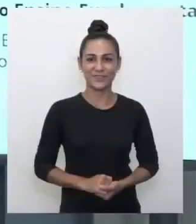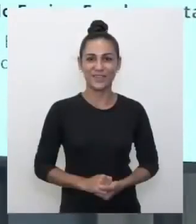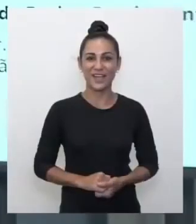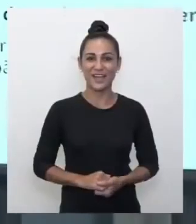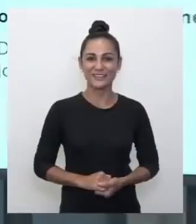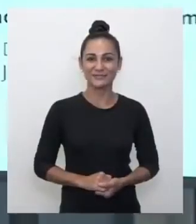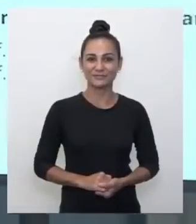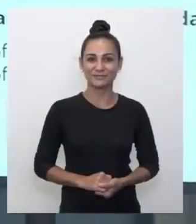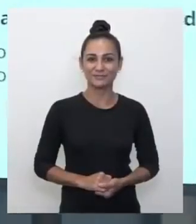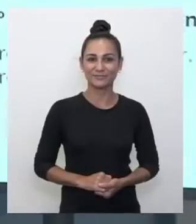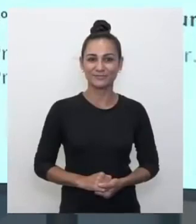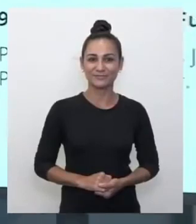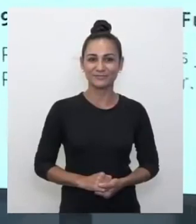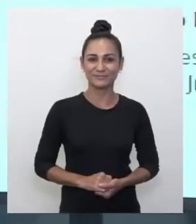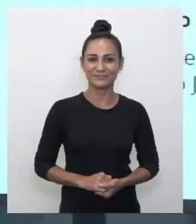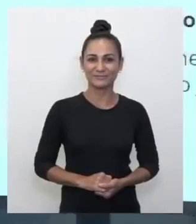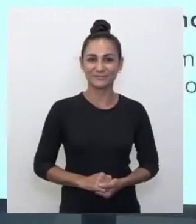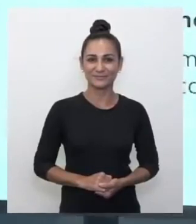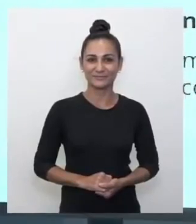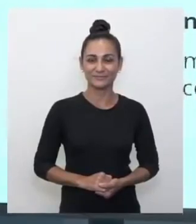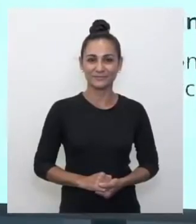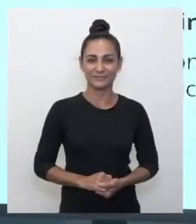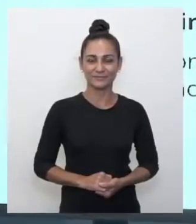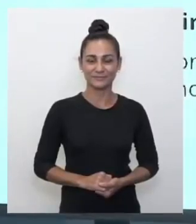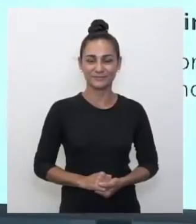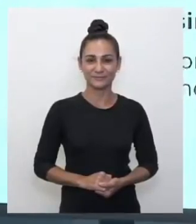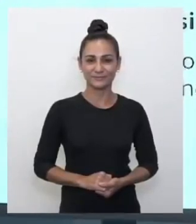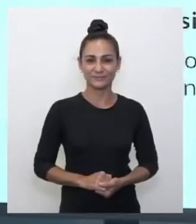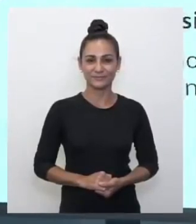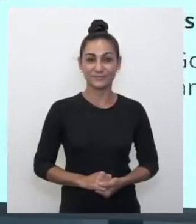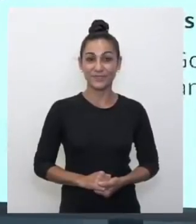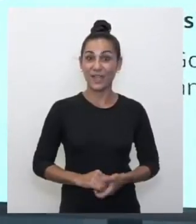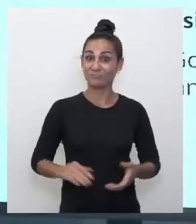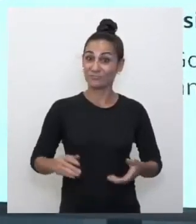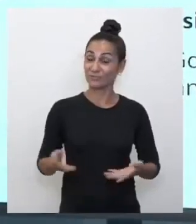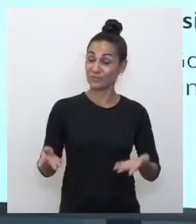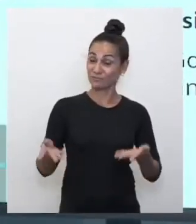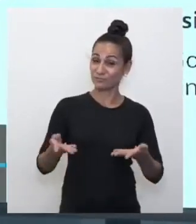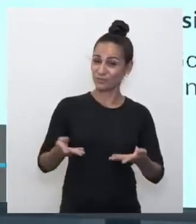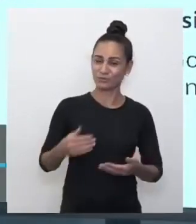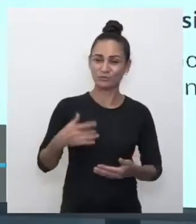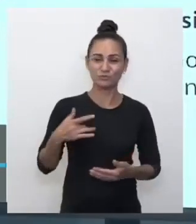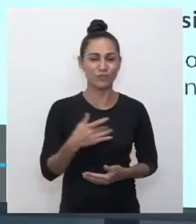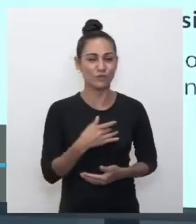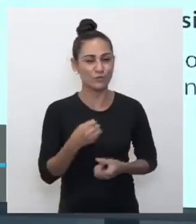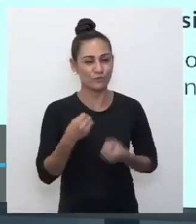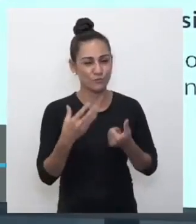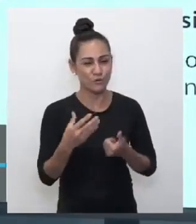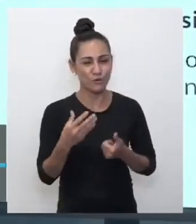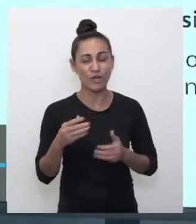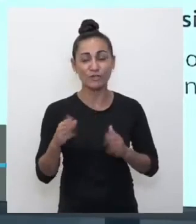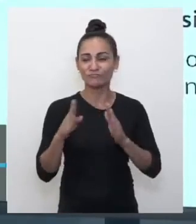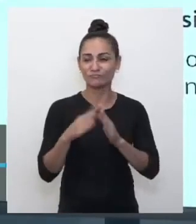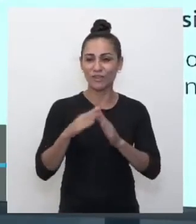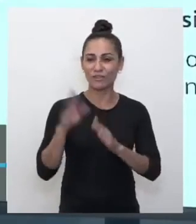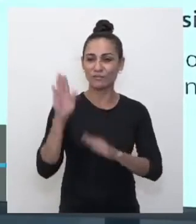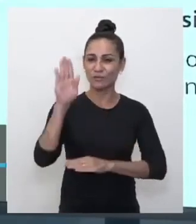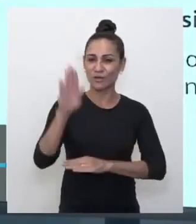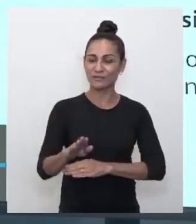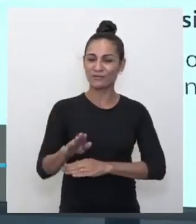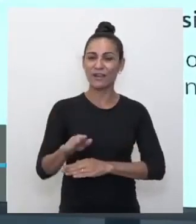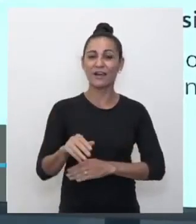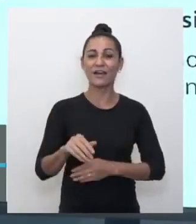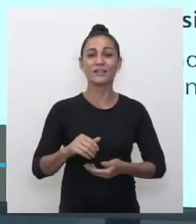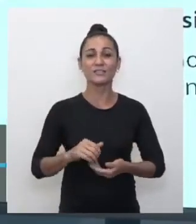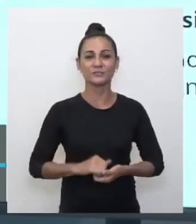Good afternoon, everybody. Hope you are okay at home. Espero que todos estejam bem aí em casa. Uma boa tarde para vocês. My name is João and